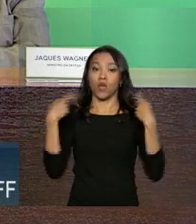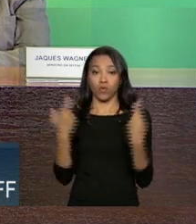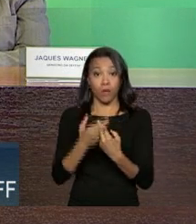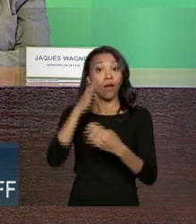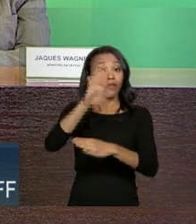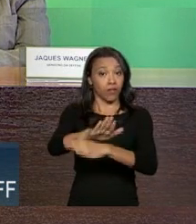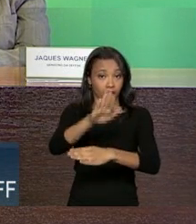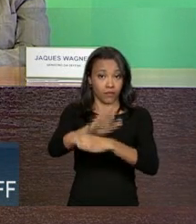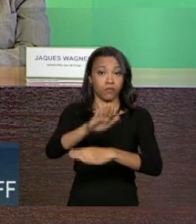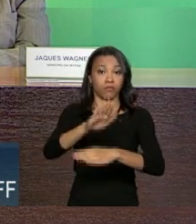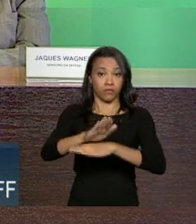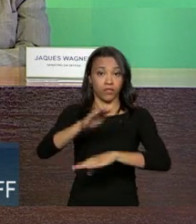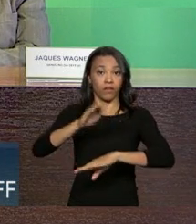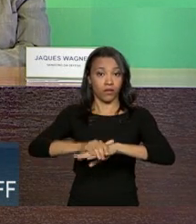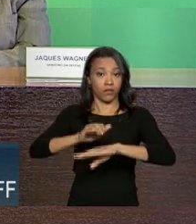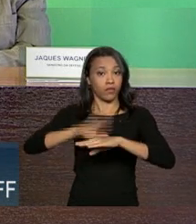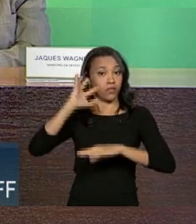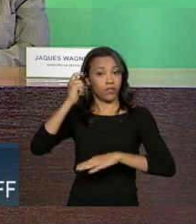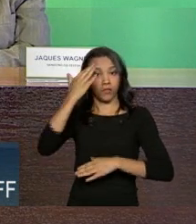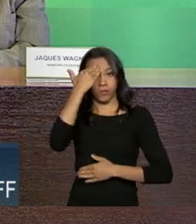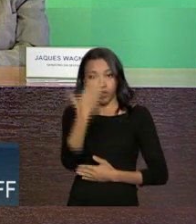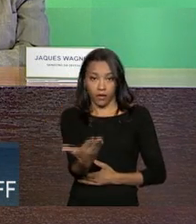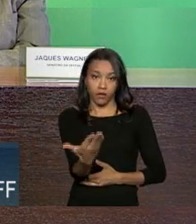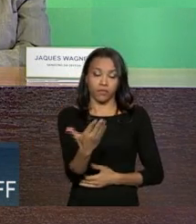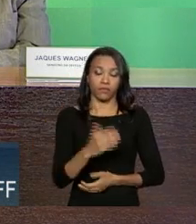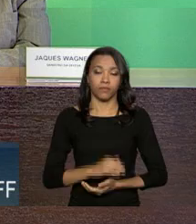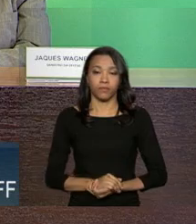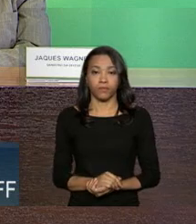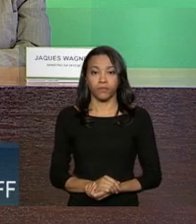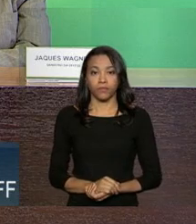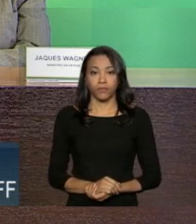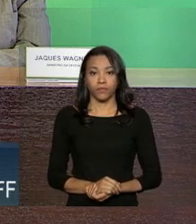tarde. Pessoal, obrigado.